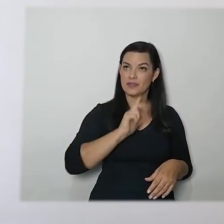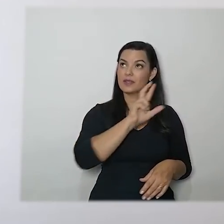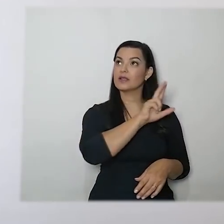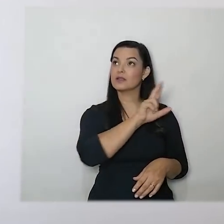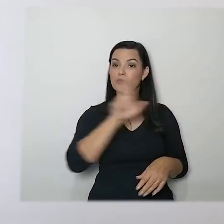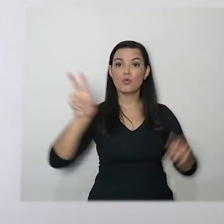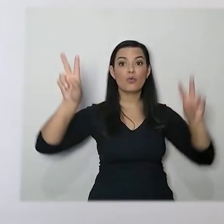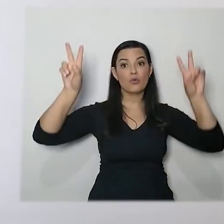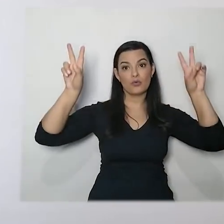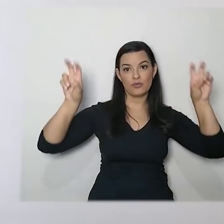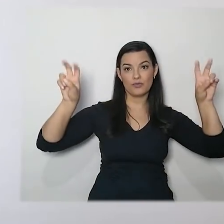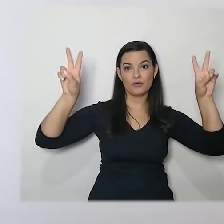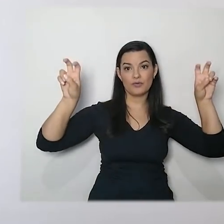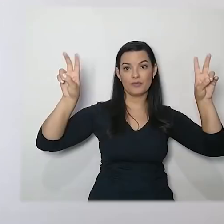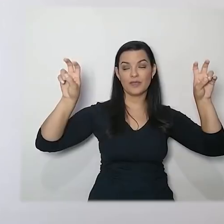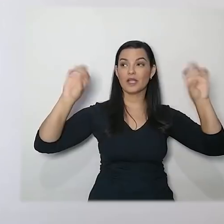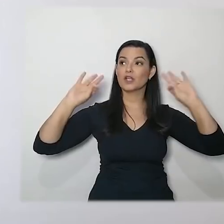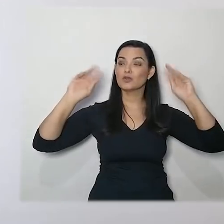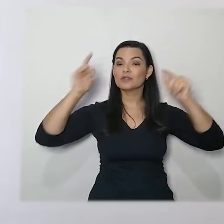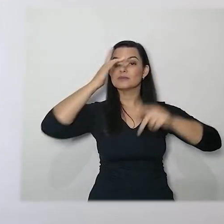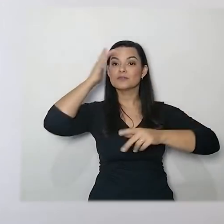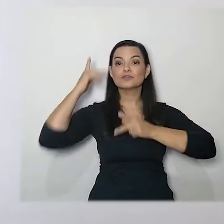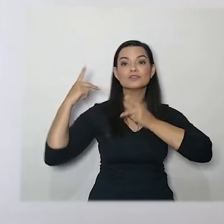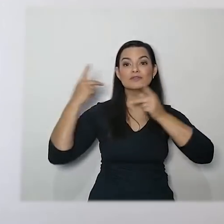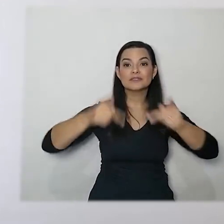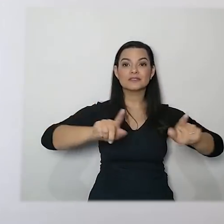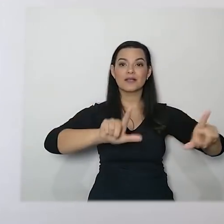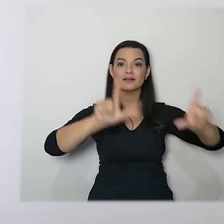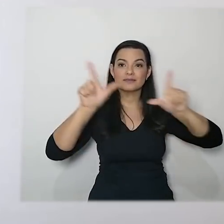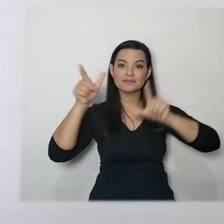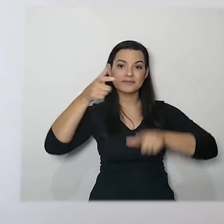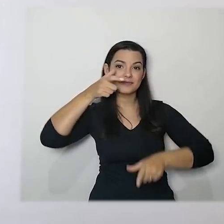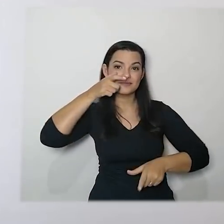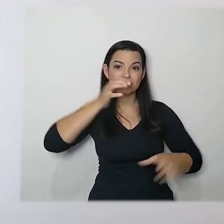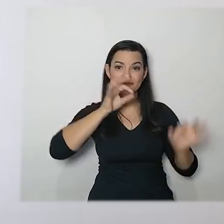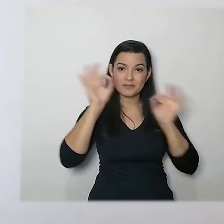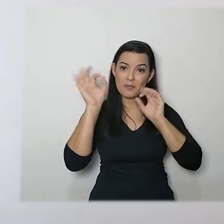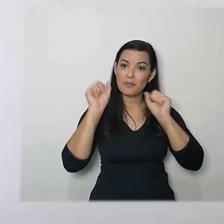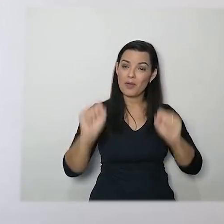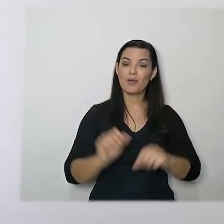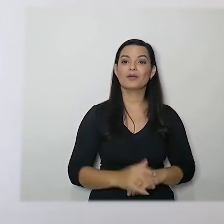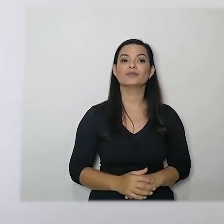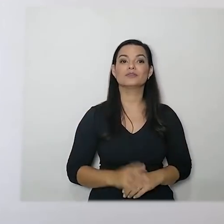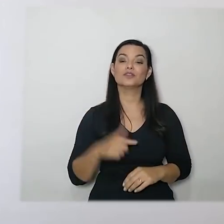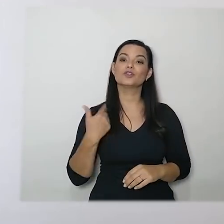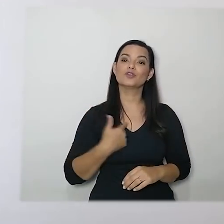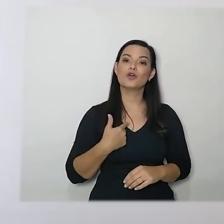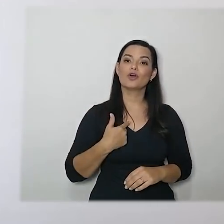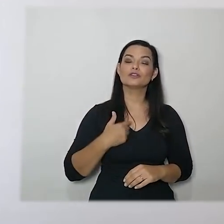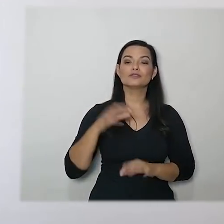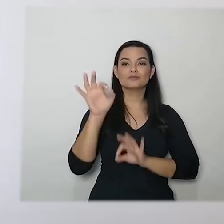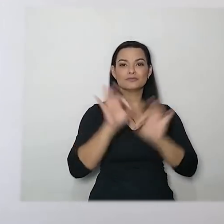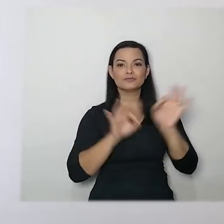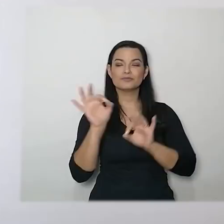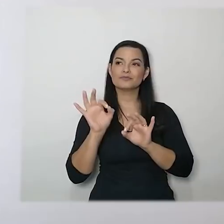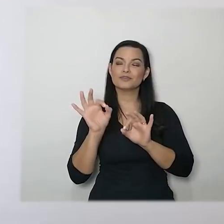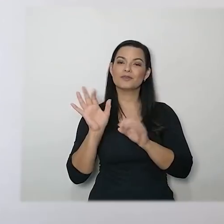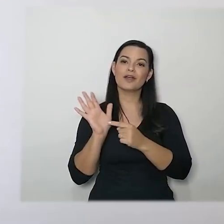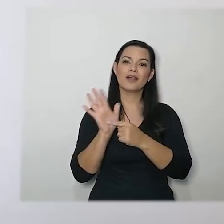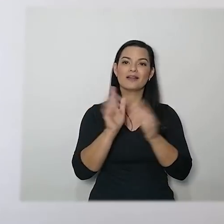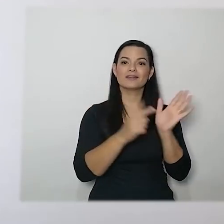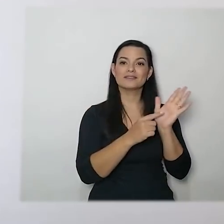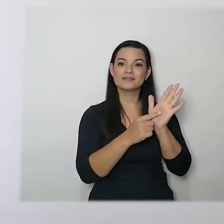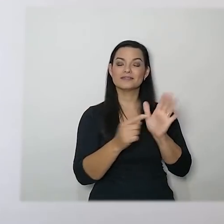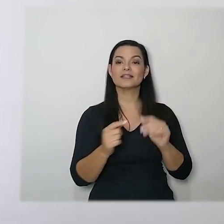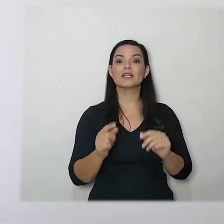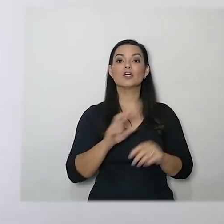ficar à disposição do público. Nós preparamos aqui uma seleção e colocamos o nome da nossa exposição